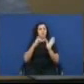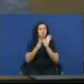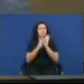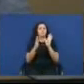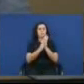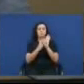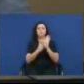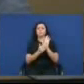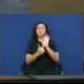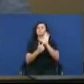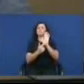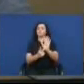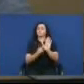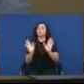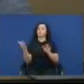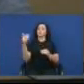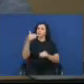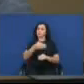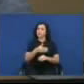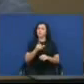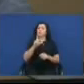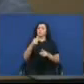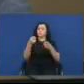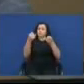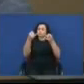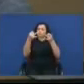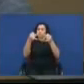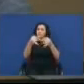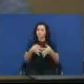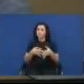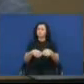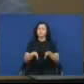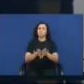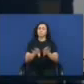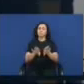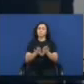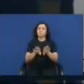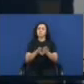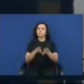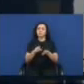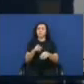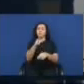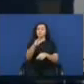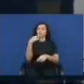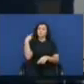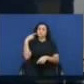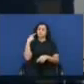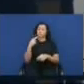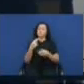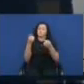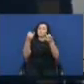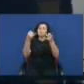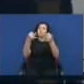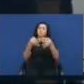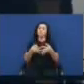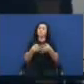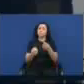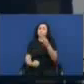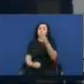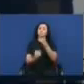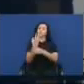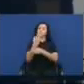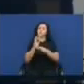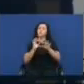propostas. Ele já veio e depois preciso comentar até com o senhor uma proposta de criação